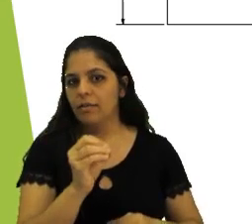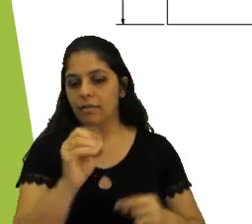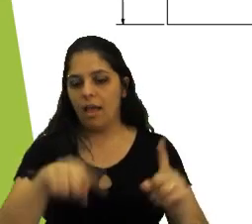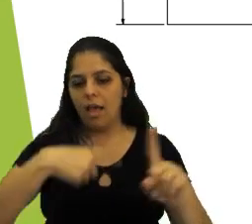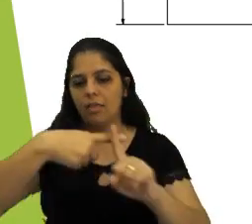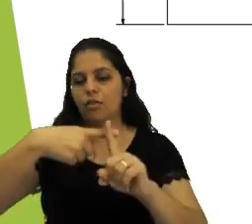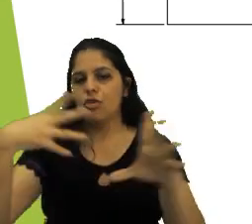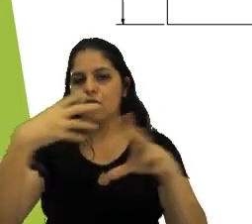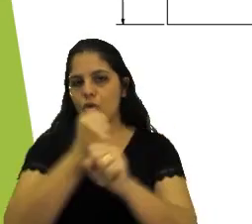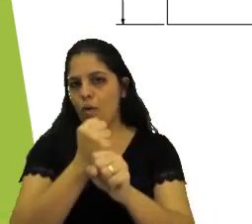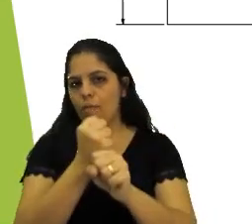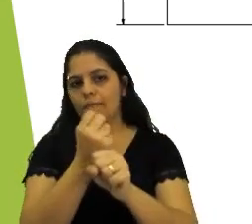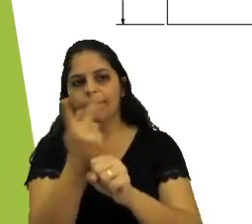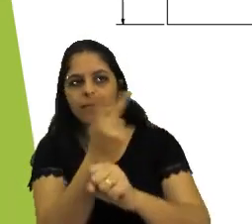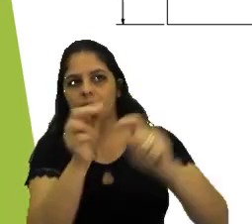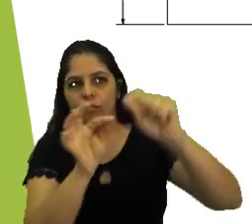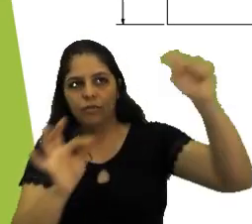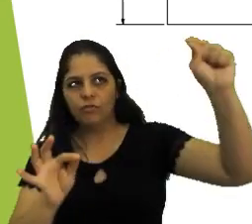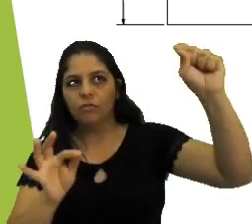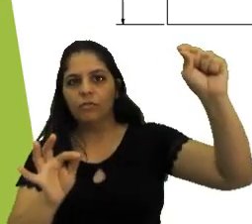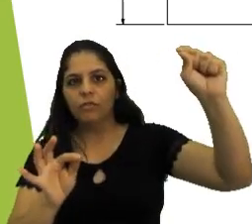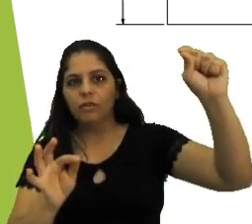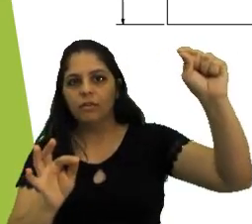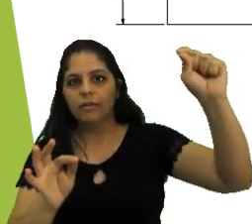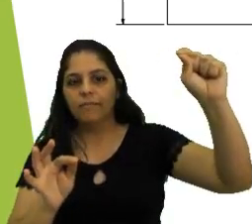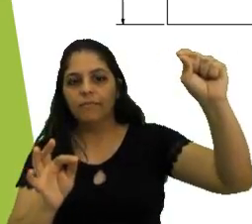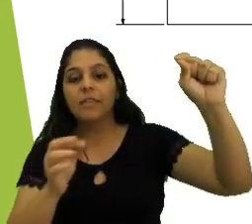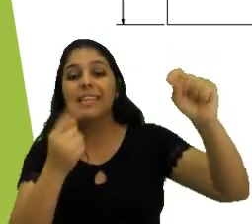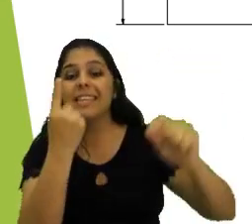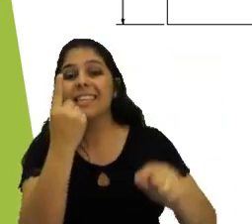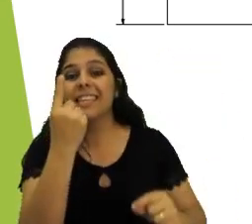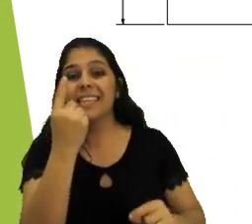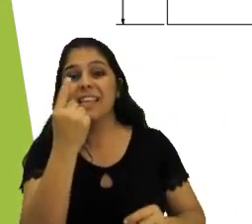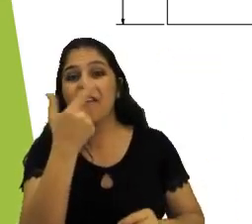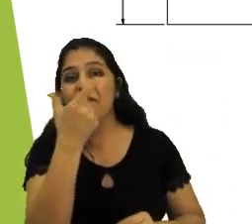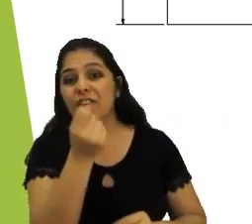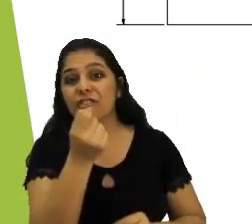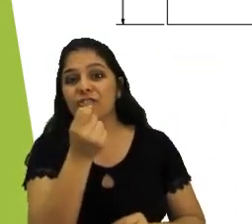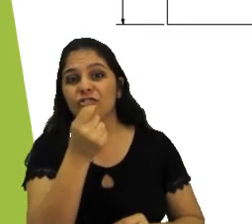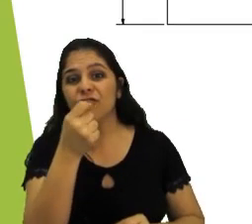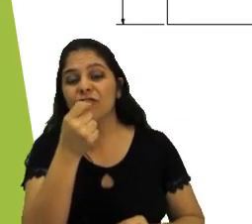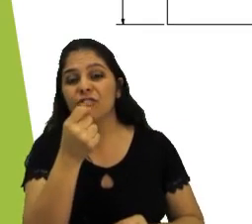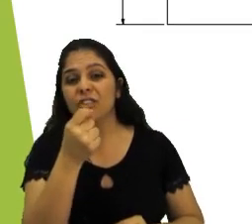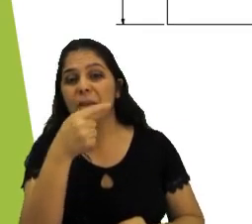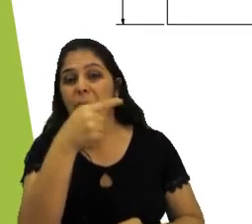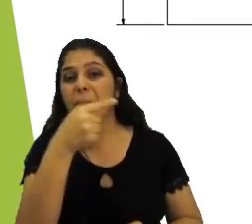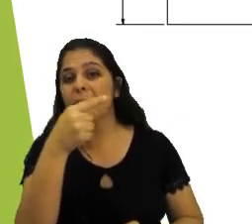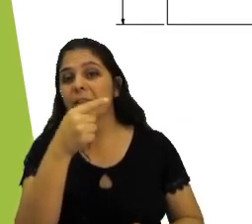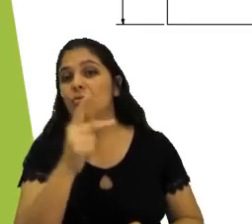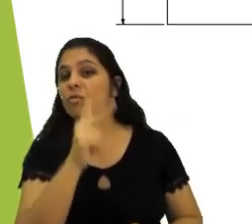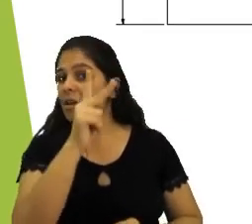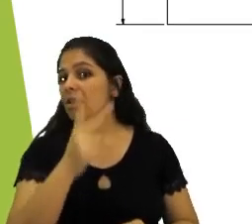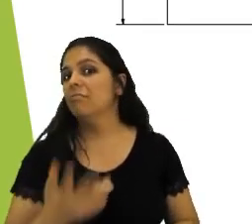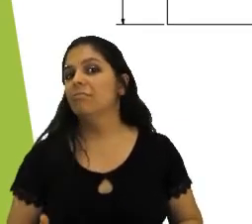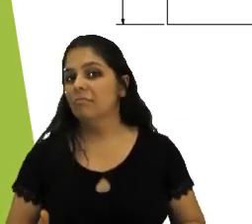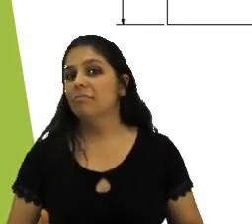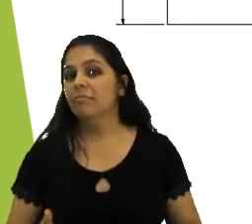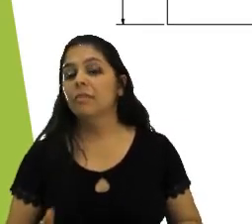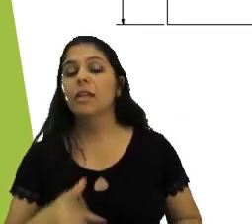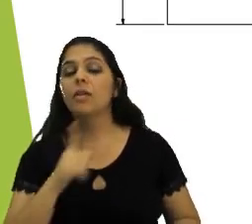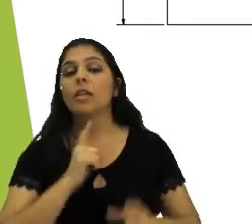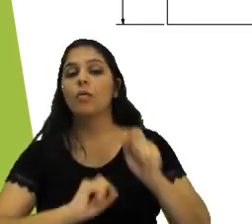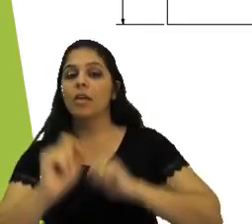duas distâncias até aqui, tá? E 20 e menos K. Então, agora, pessoal, nós temos o ponto de